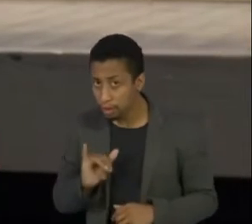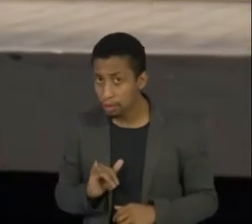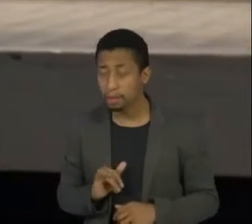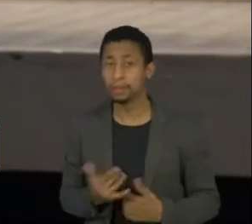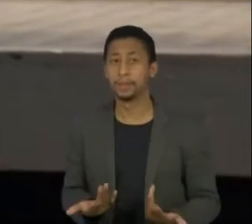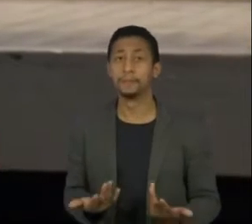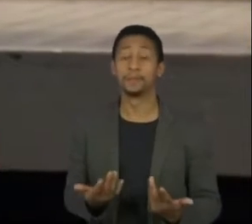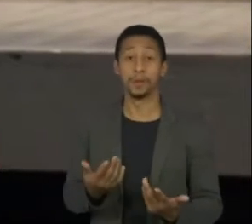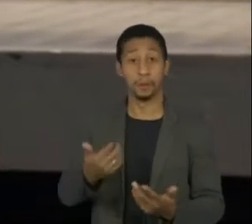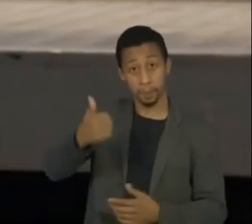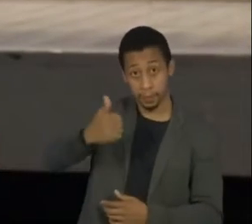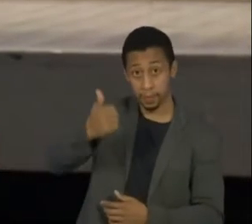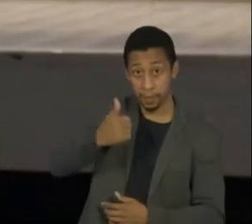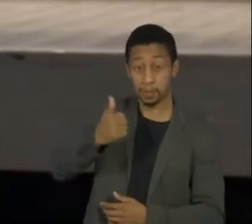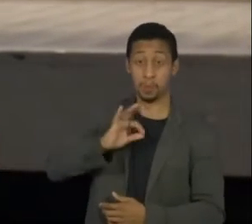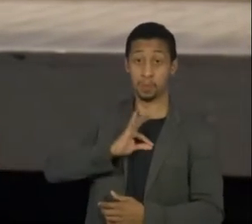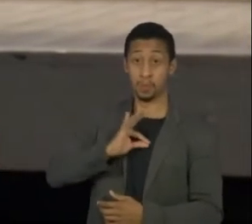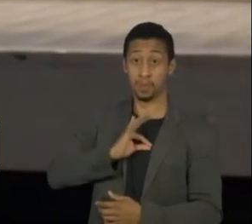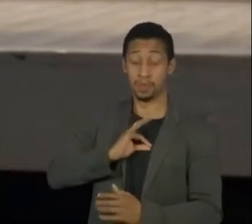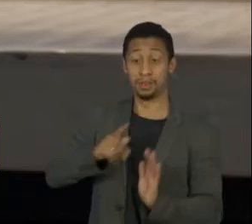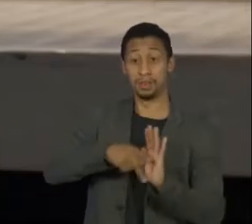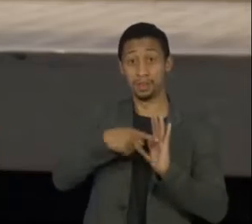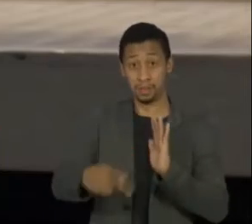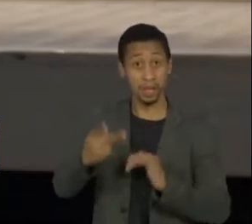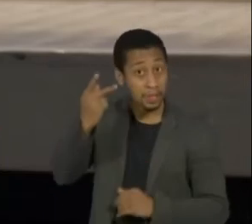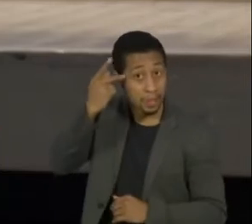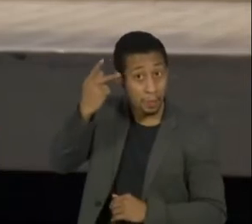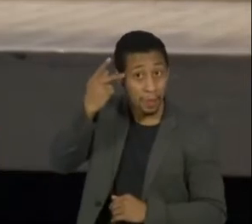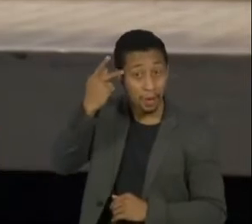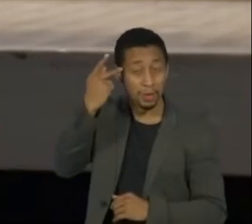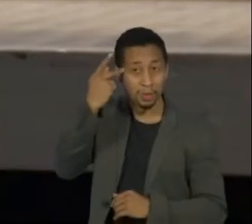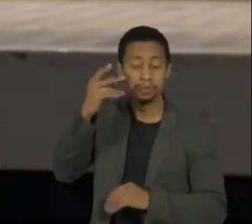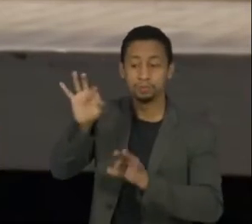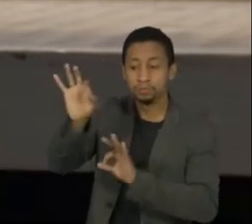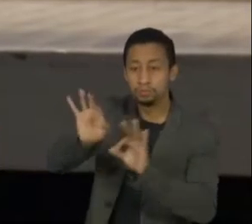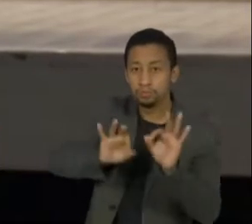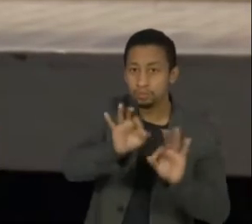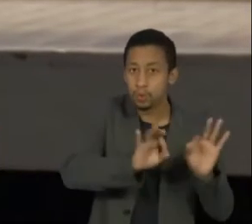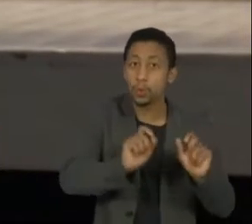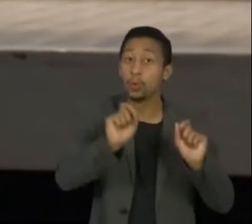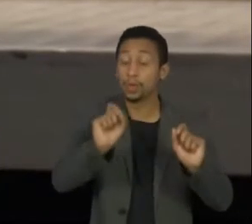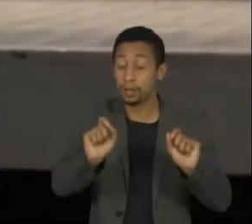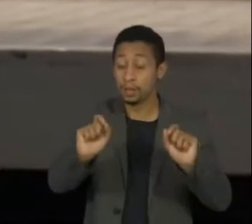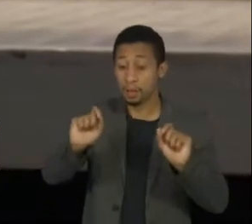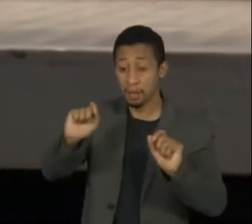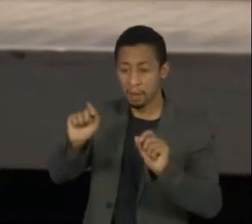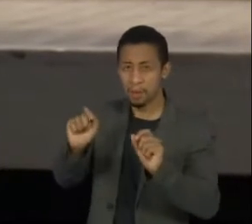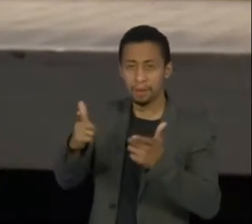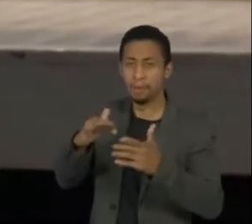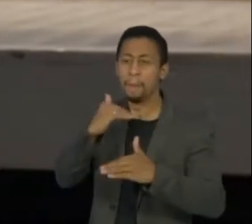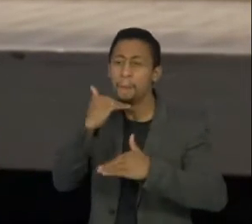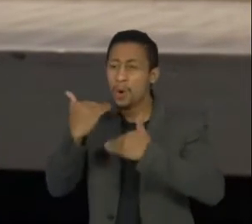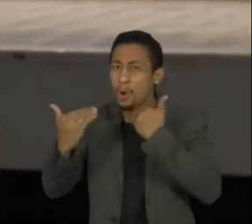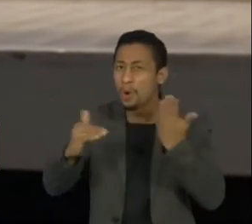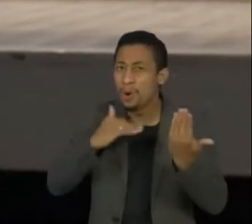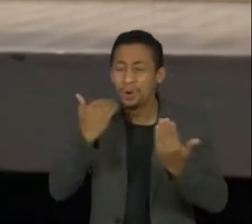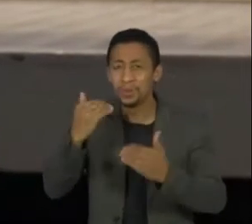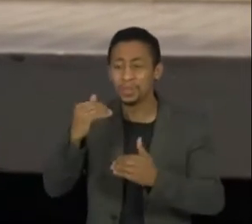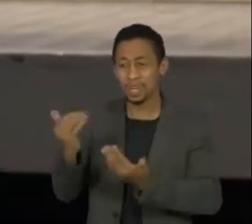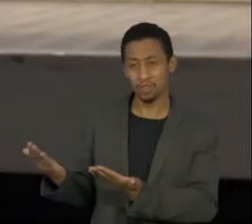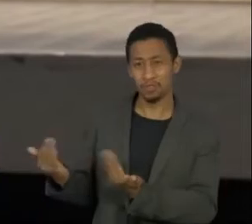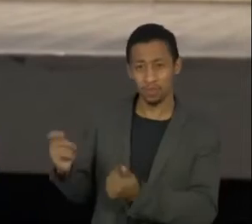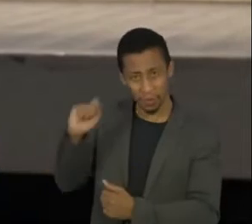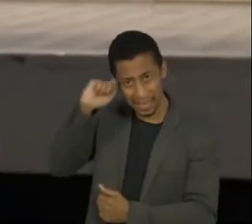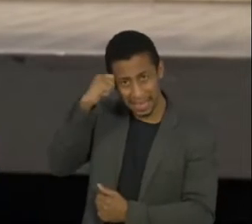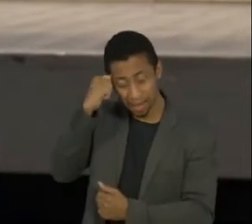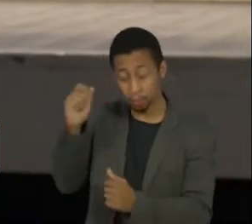primeiro, a polícia paulista e brasileira diminua o grau de letalidade que se produz principalmente em relação aos jovens negros. Nós